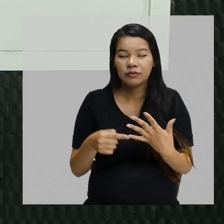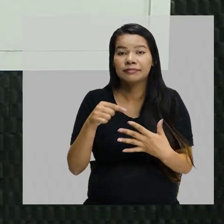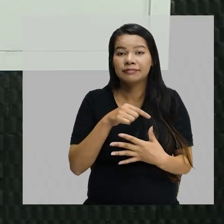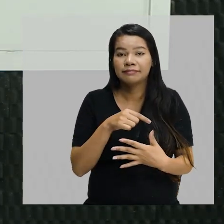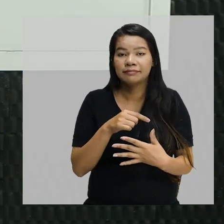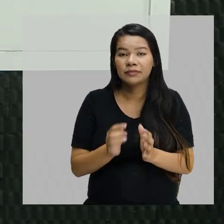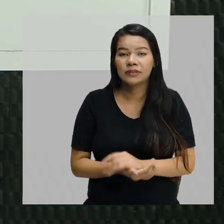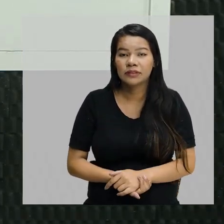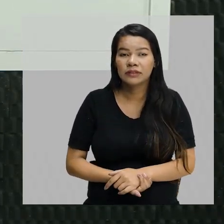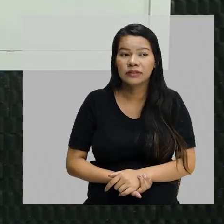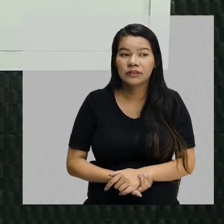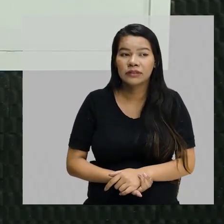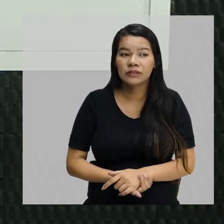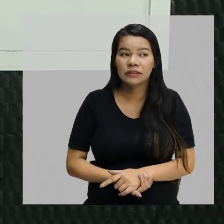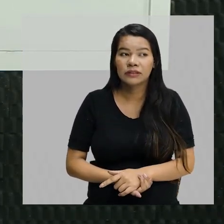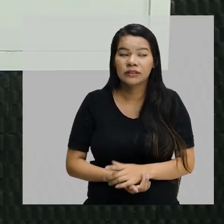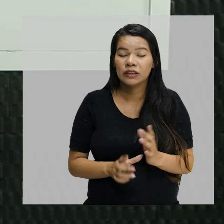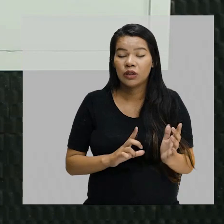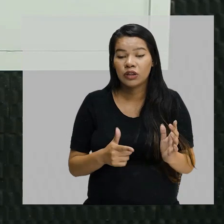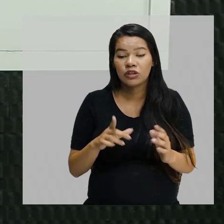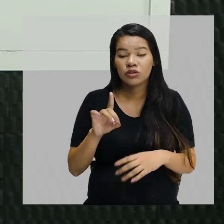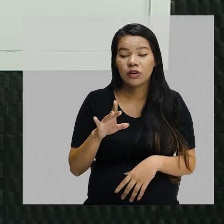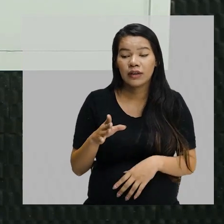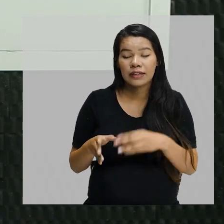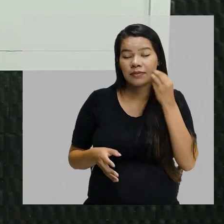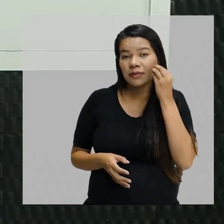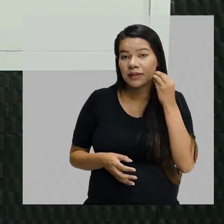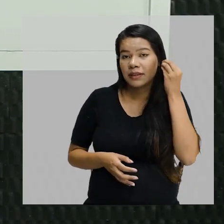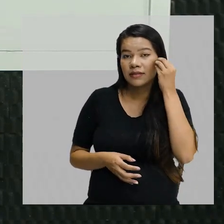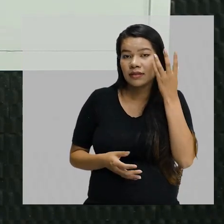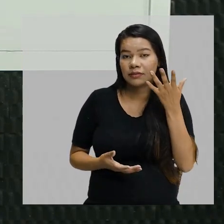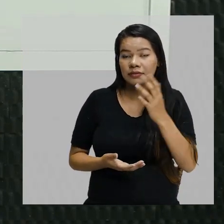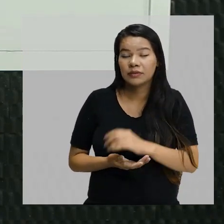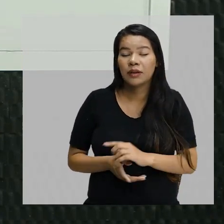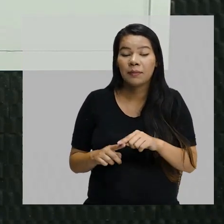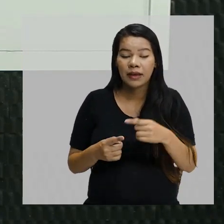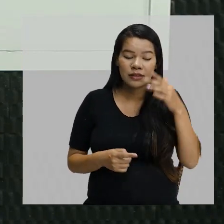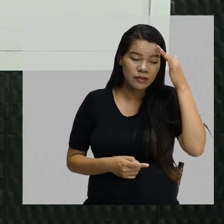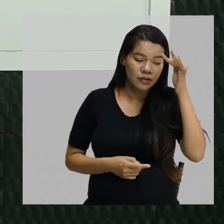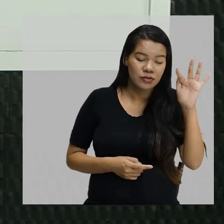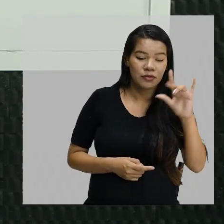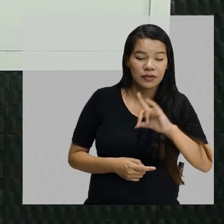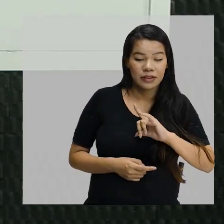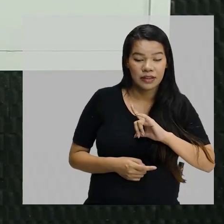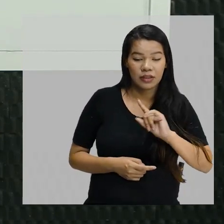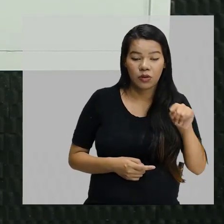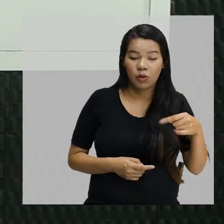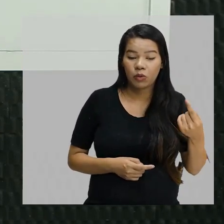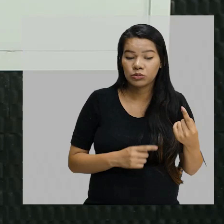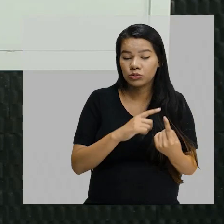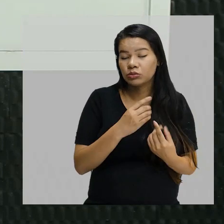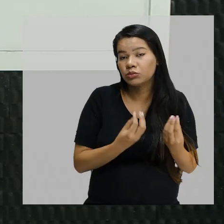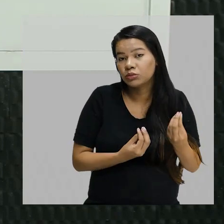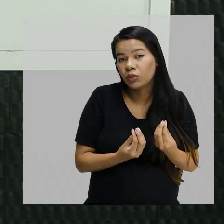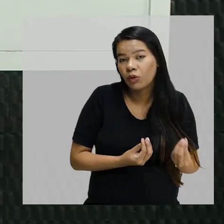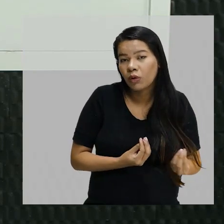Tudo bem não tem a experimentação e Simulação que não há necessidade mas a filosofia ela tem a sua forma de tratar esses